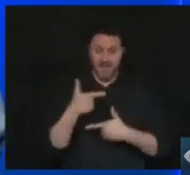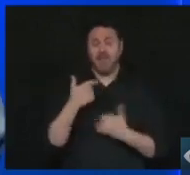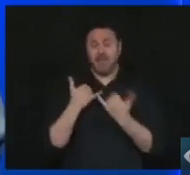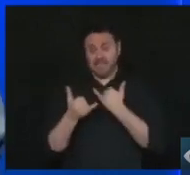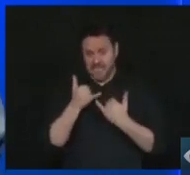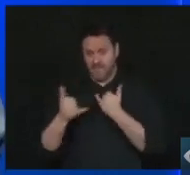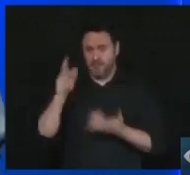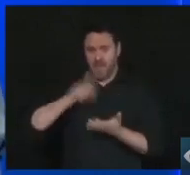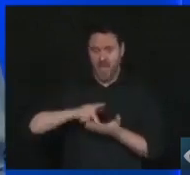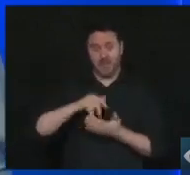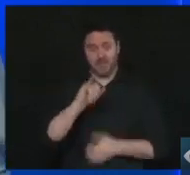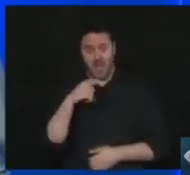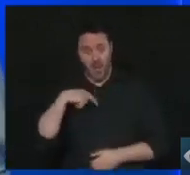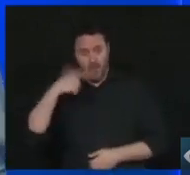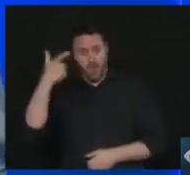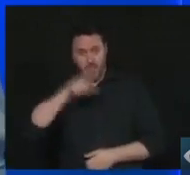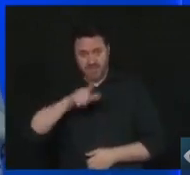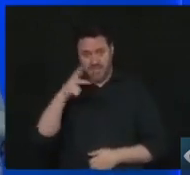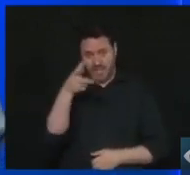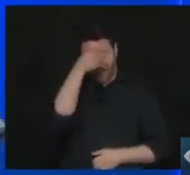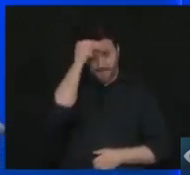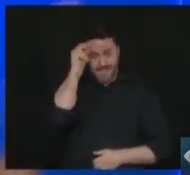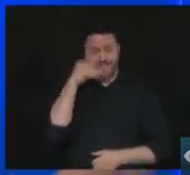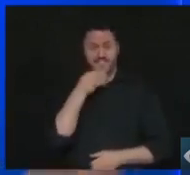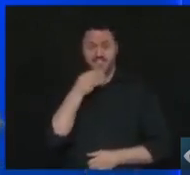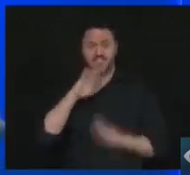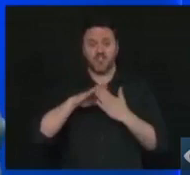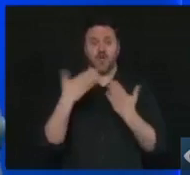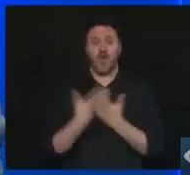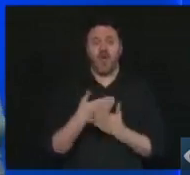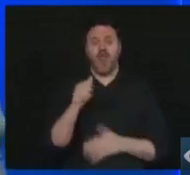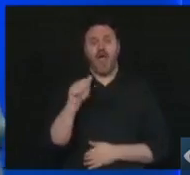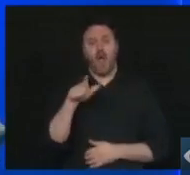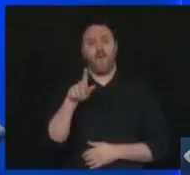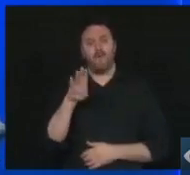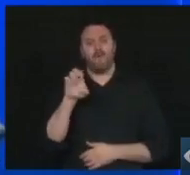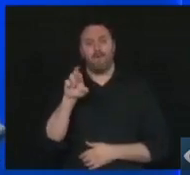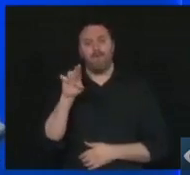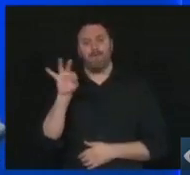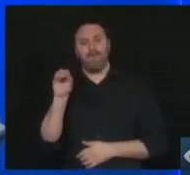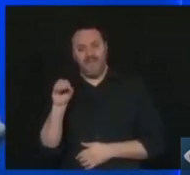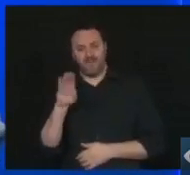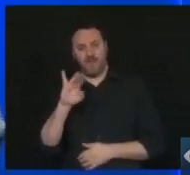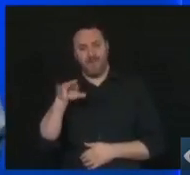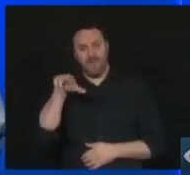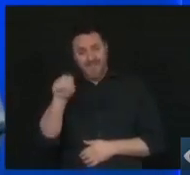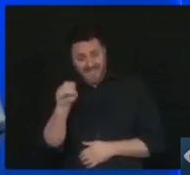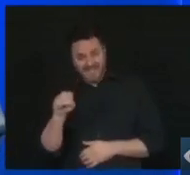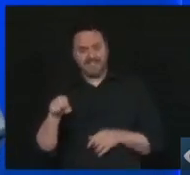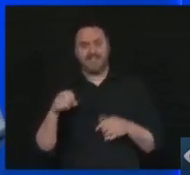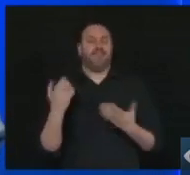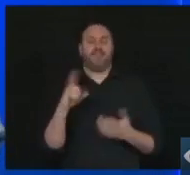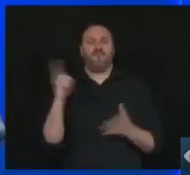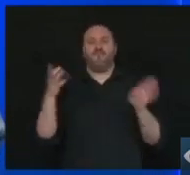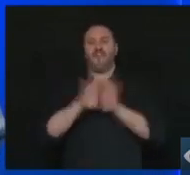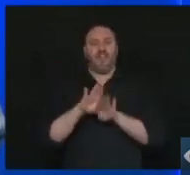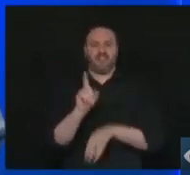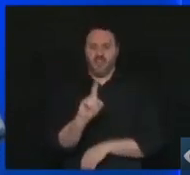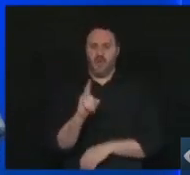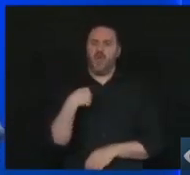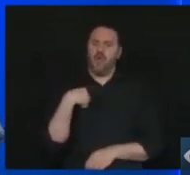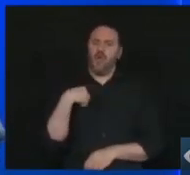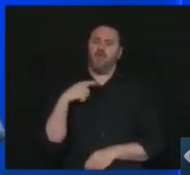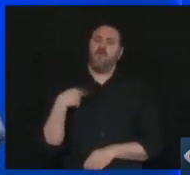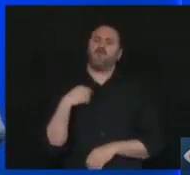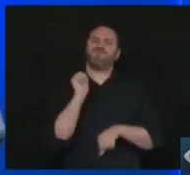exemplo concreto Quando eu for prefeita uma escola como Alberto Bins ou como Rio Grande do Sul não vou festão vão fechar eu vou bater no gabinete